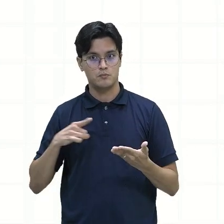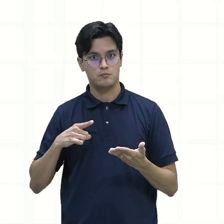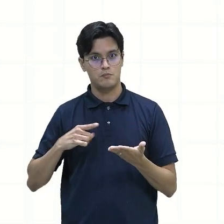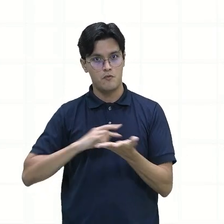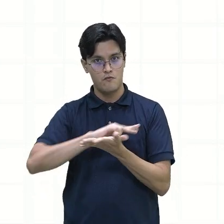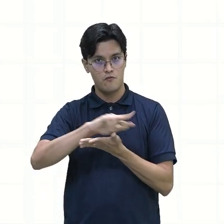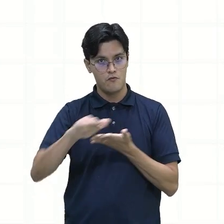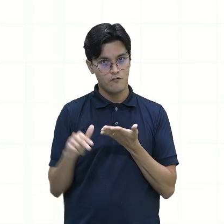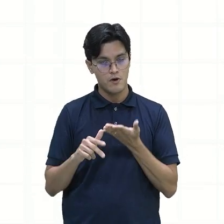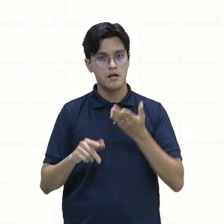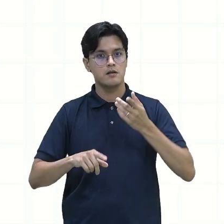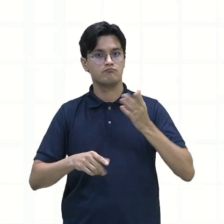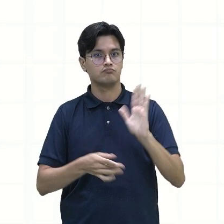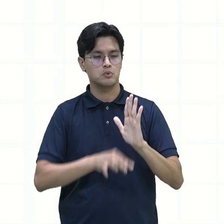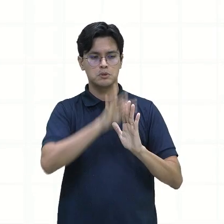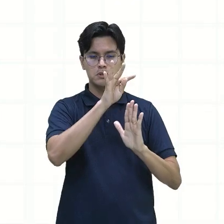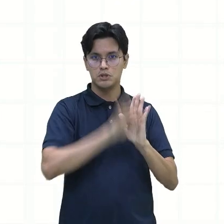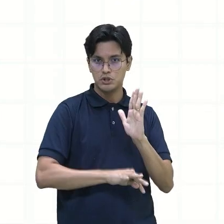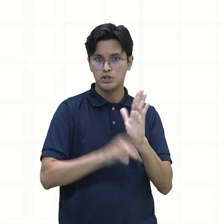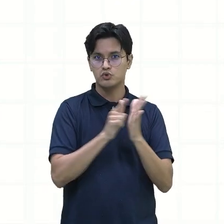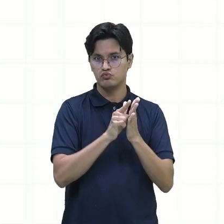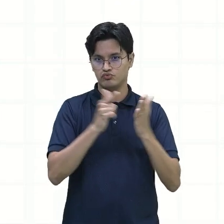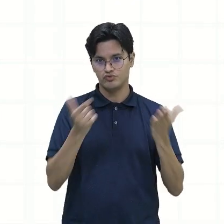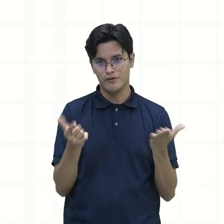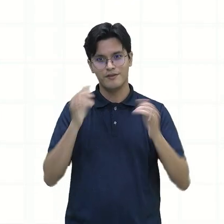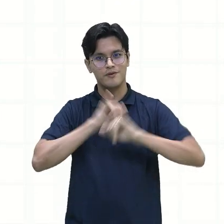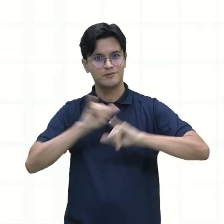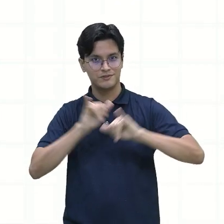de jornal saindo aí